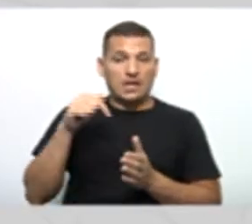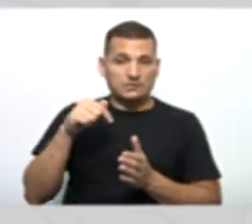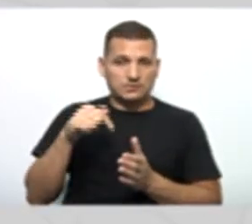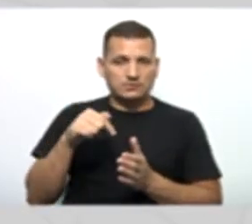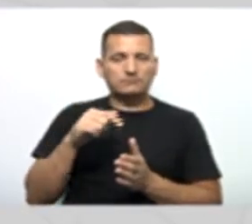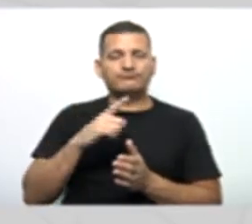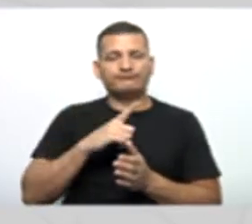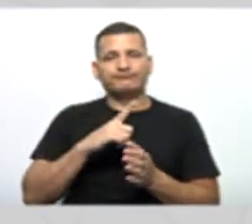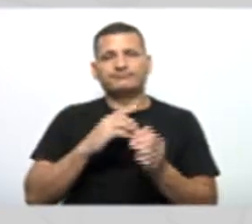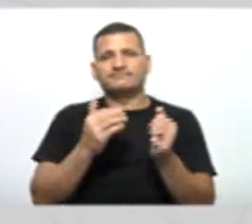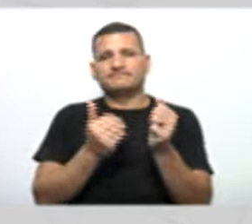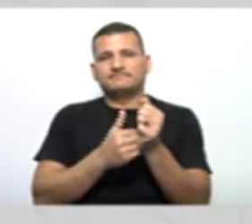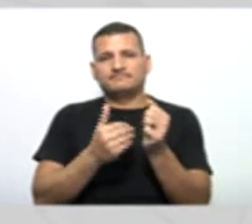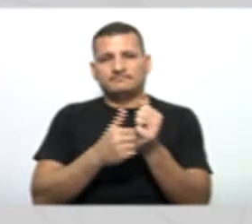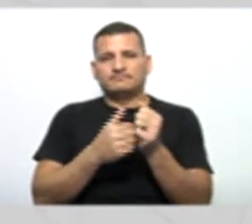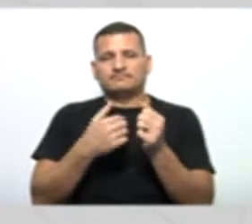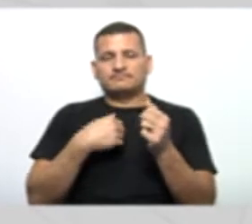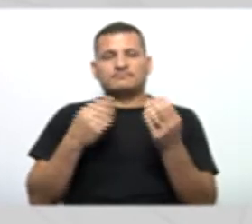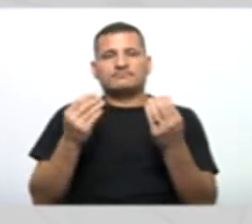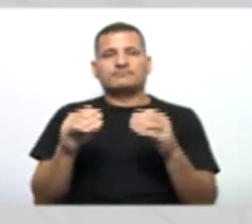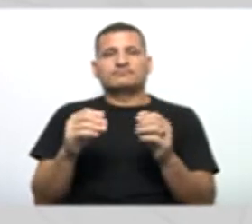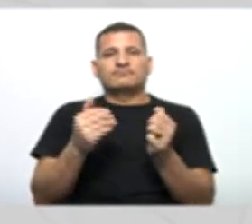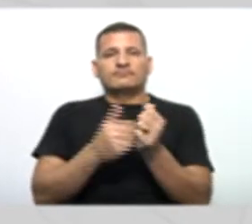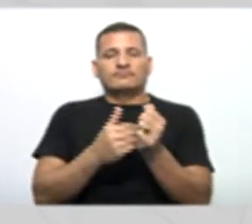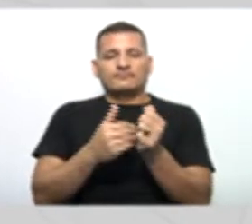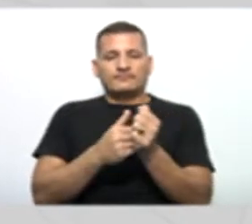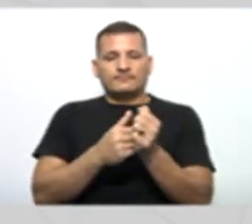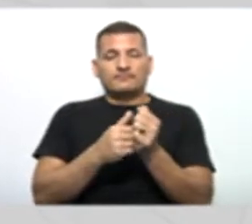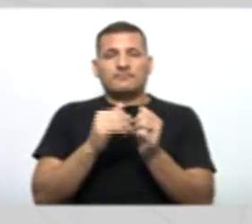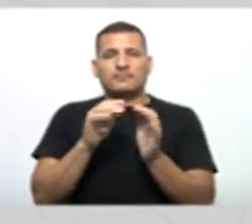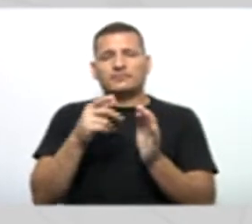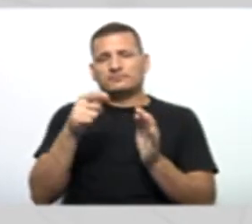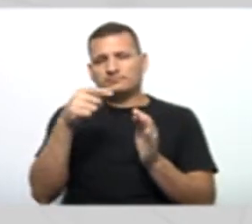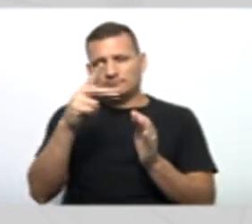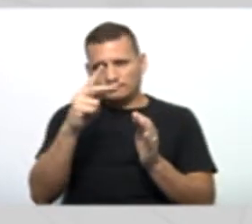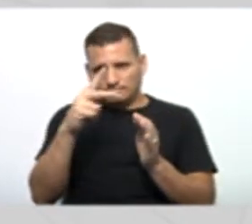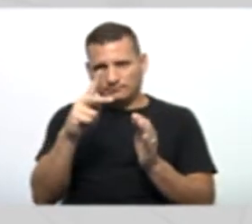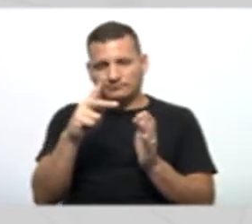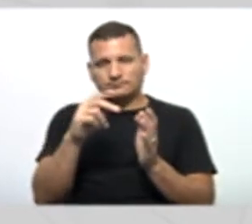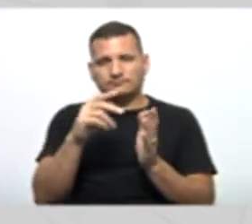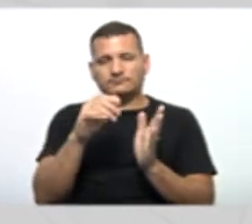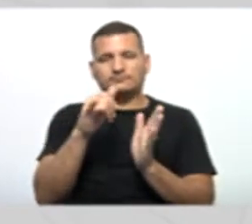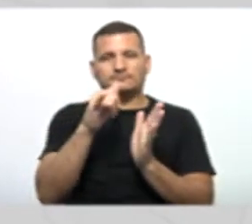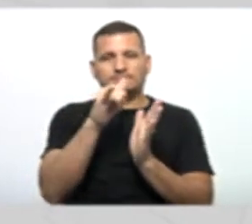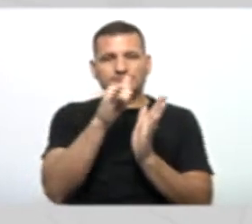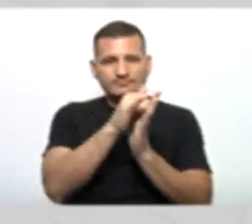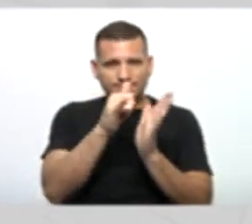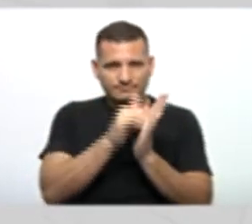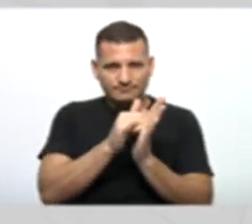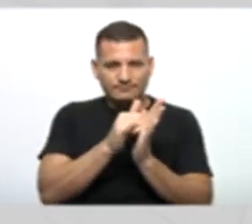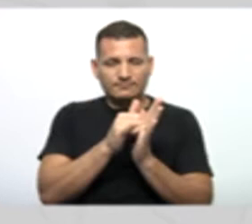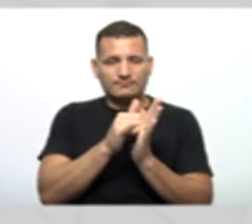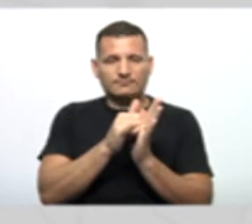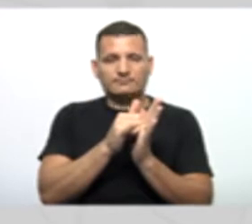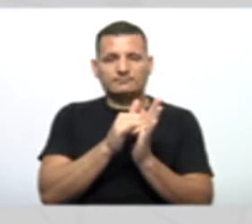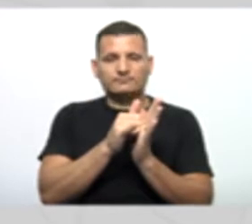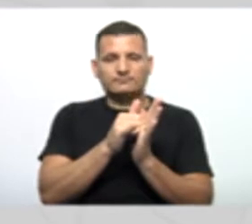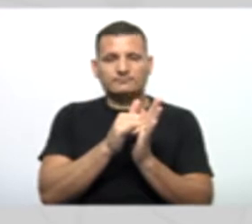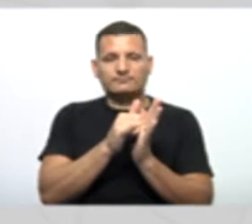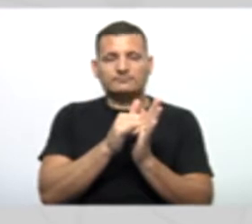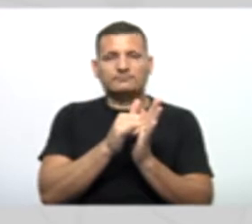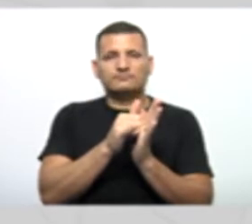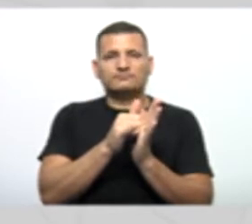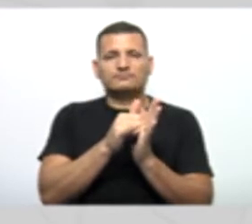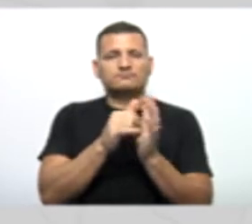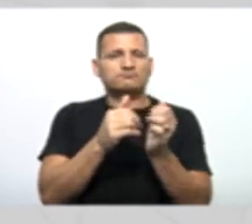senha, foi colocada uma senha, mas quando você criar o seu aí no seu ambiente, essa senha